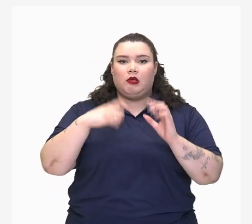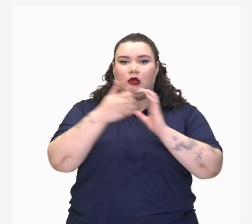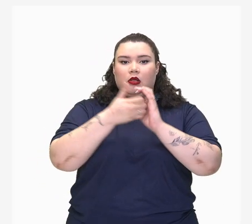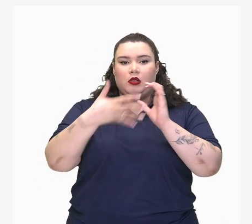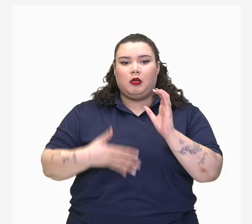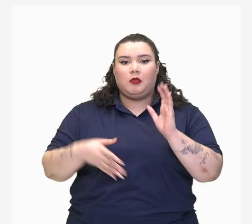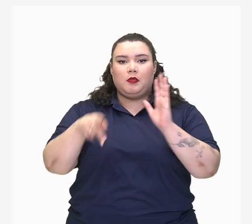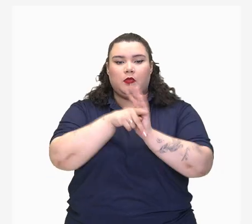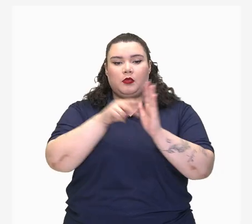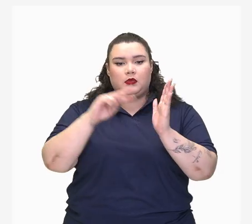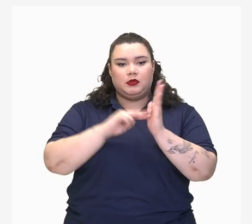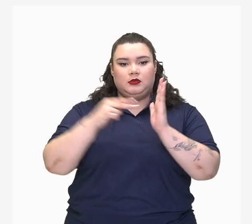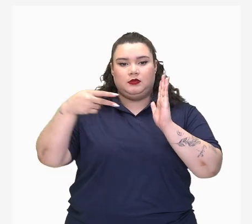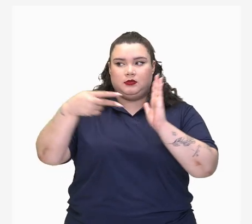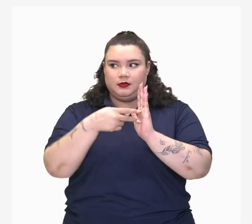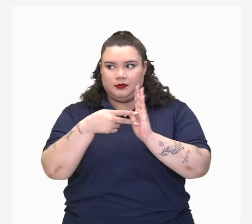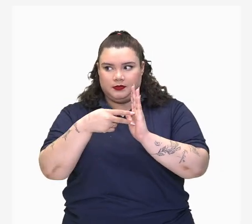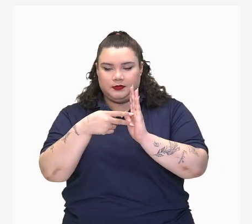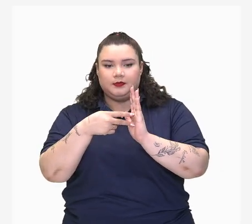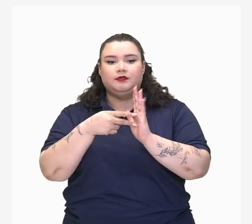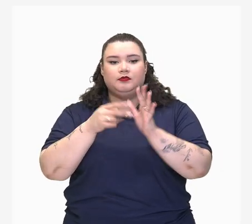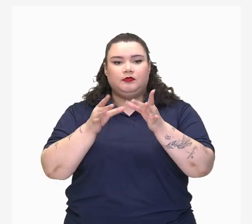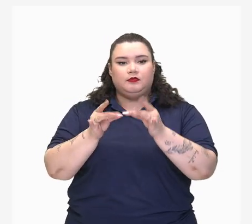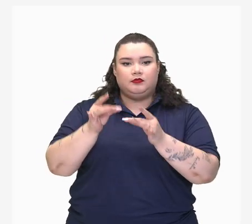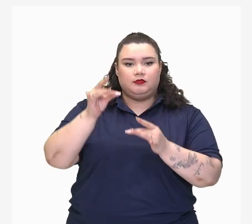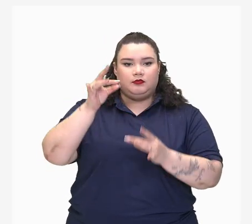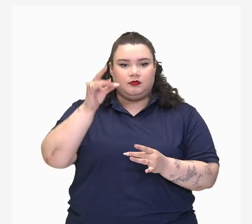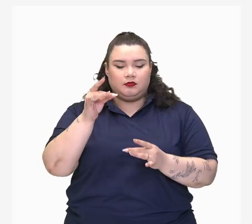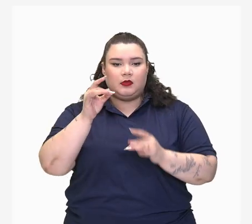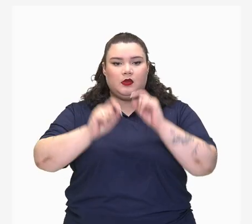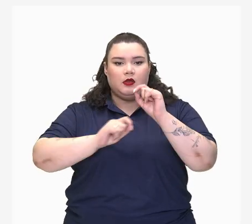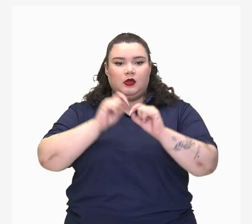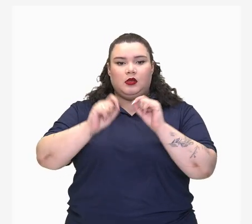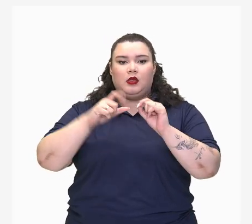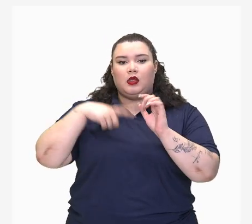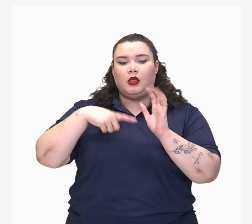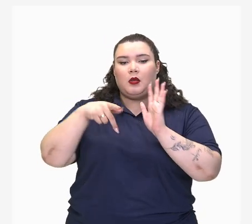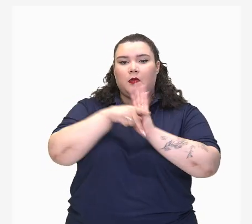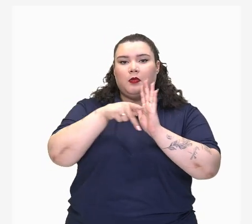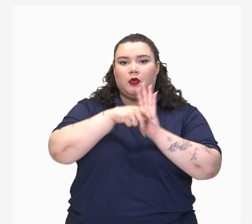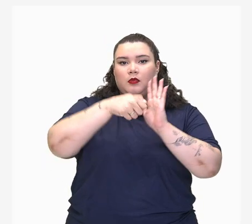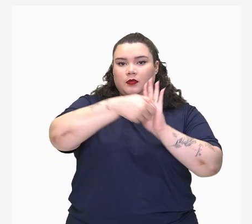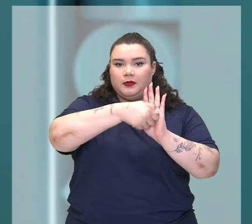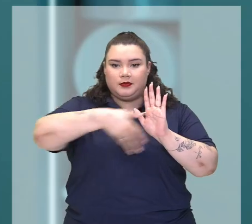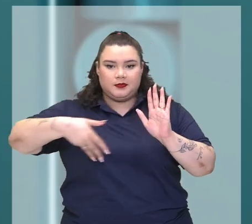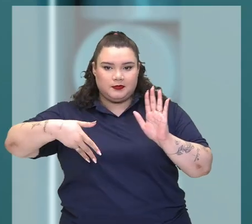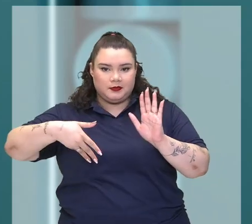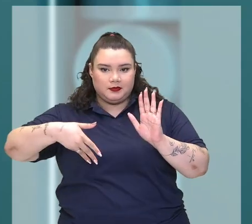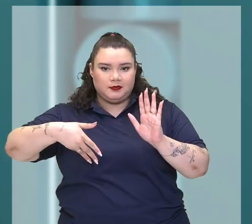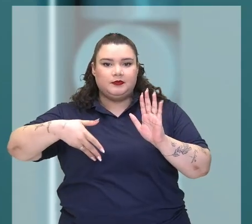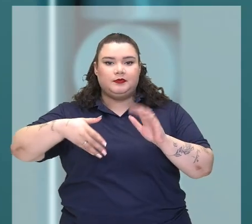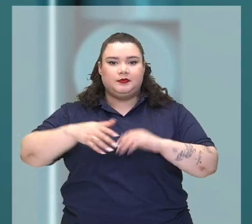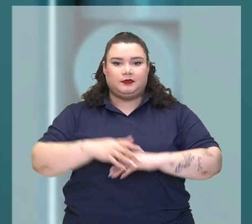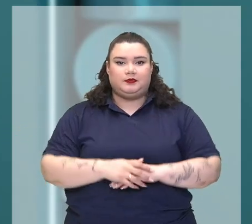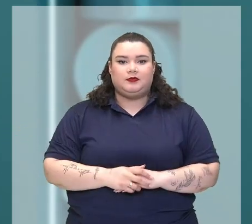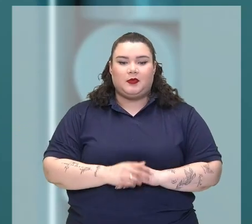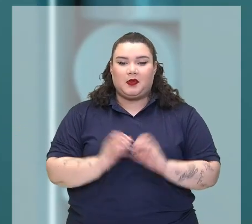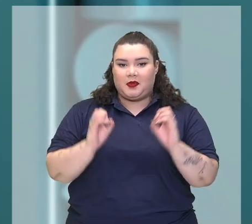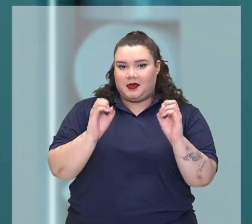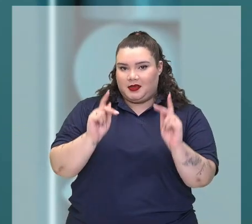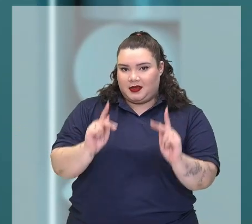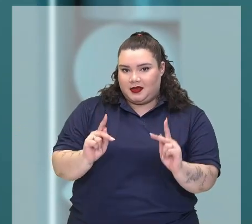de sentidos, com detalhamento em figuras de linguagem. Então,